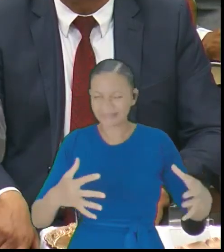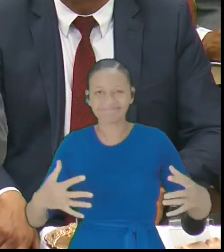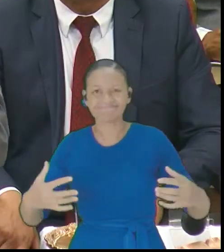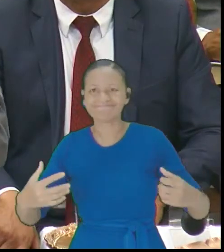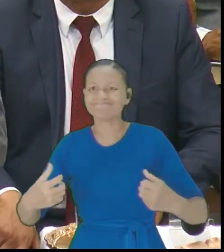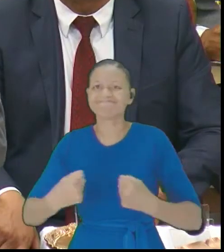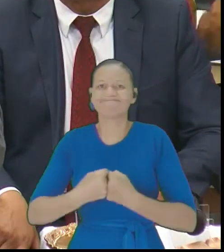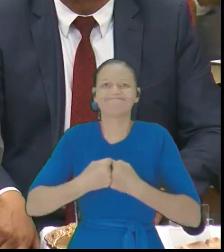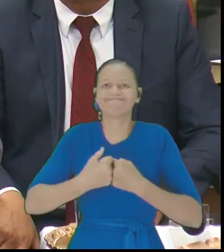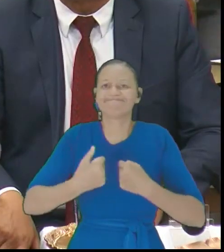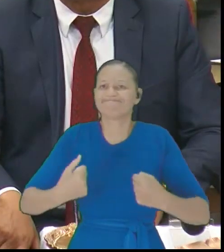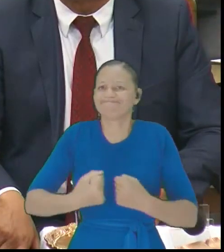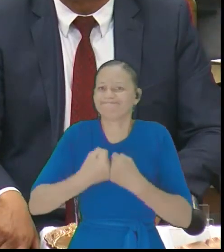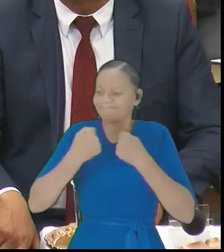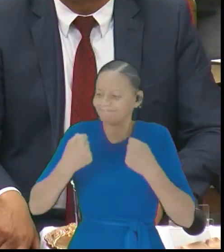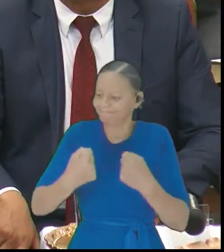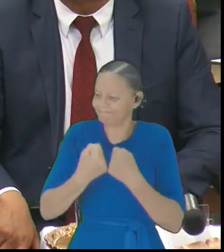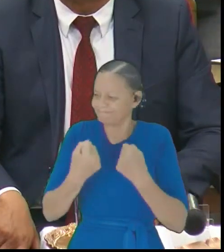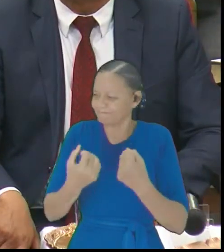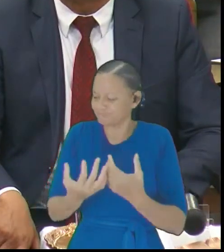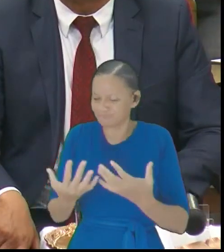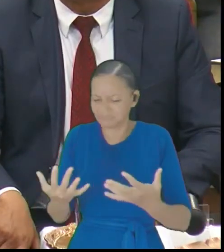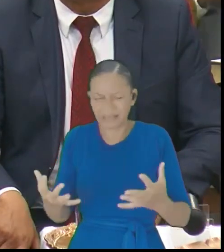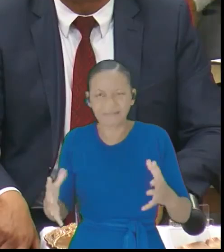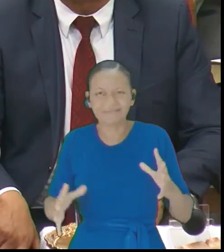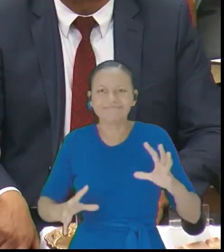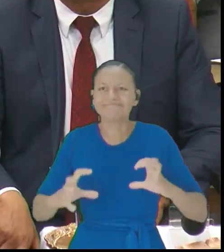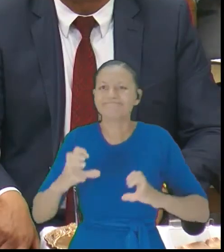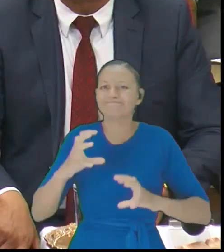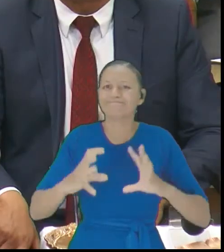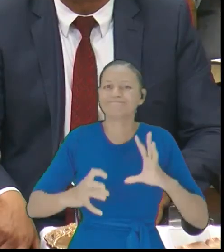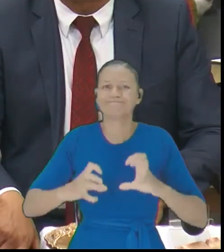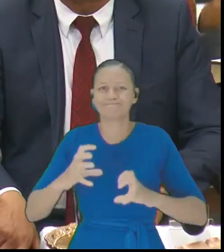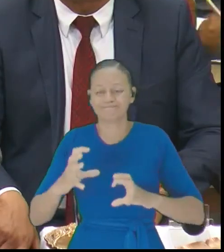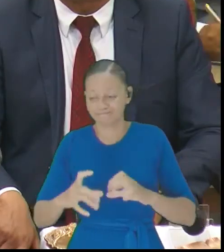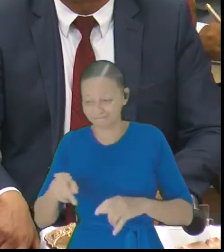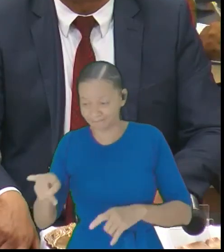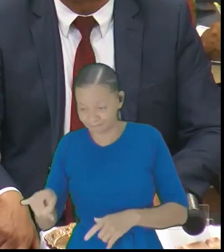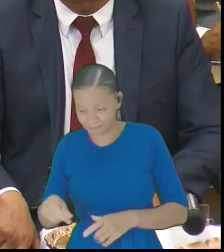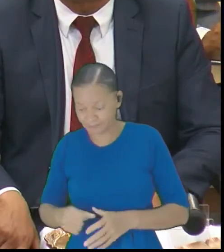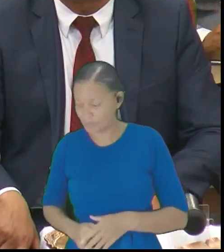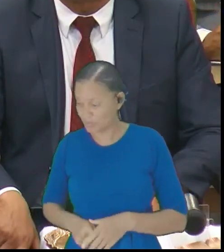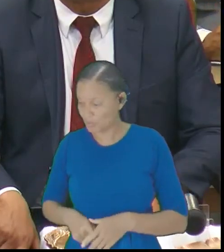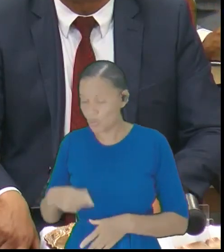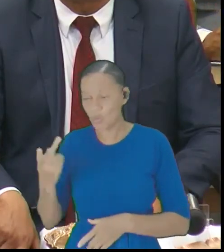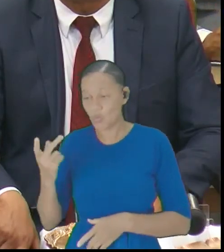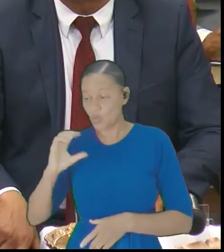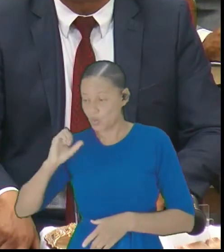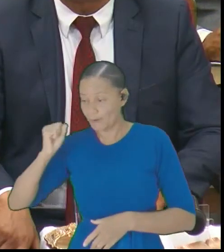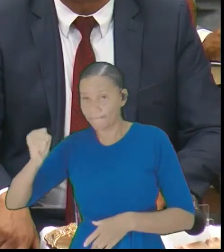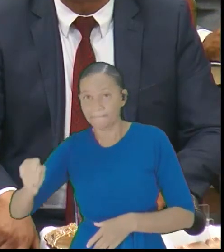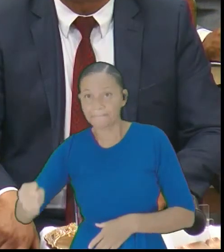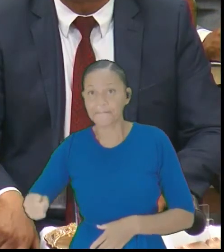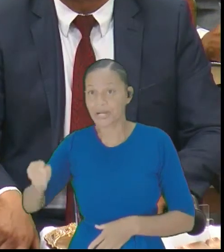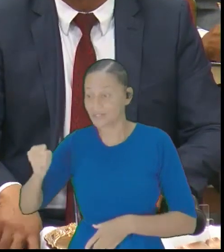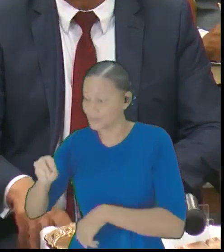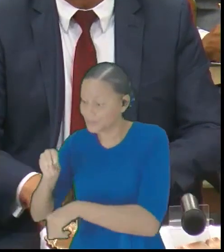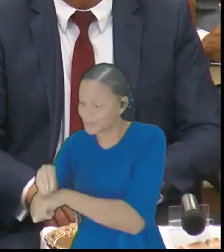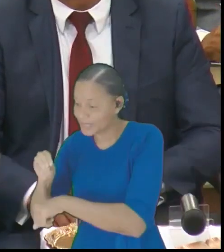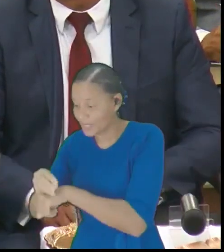E agora começou a haver contenda entre os apacentadores do gado de